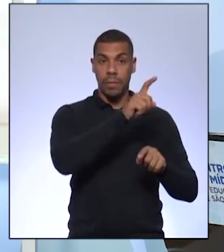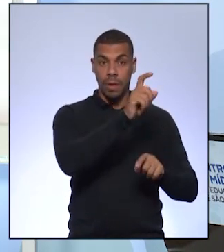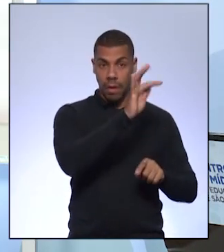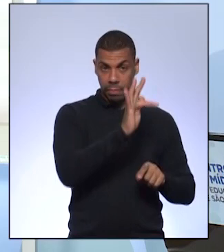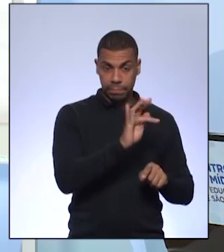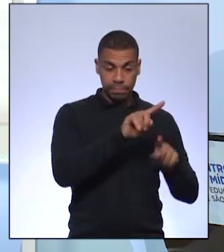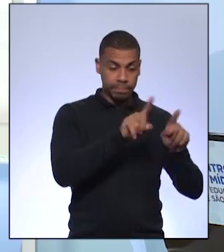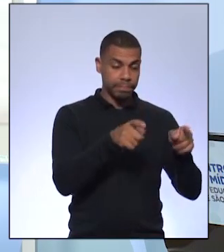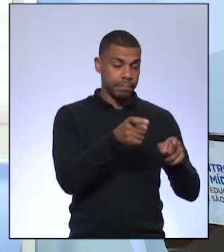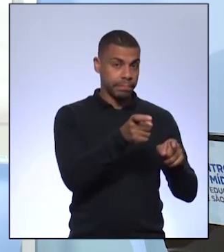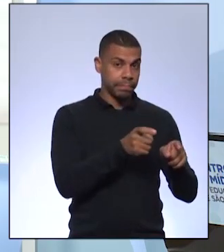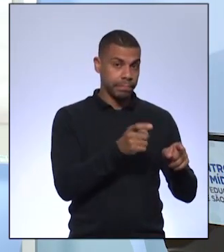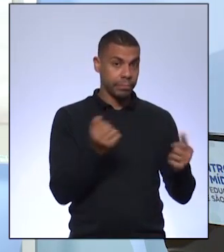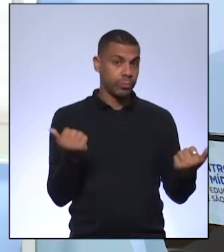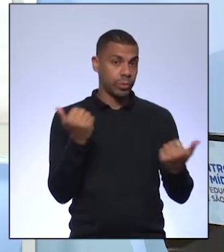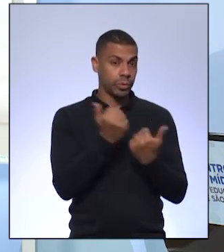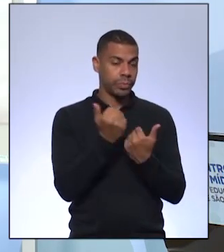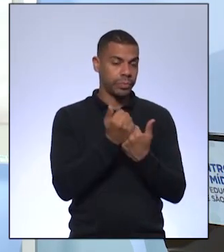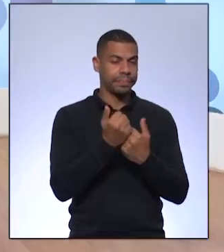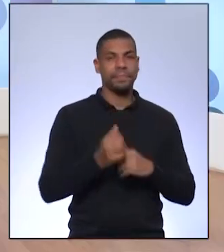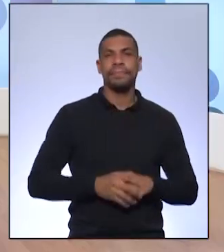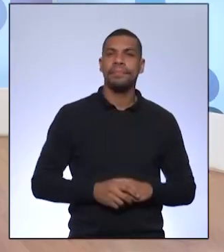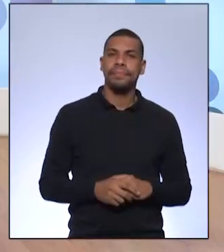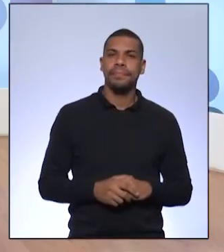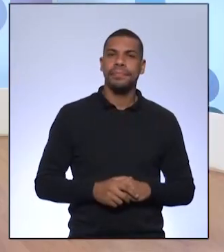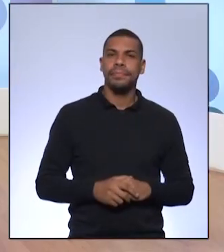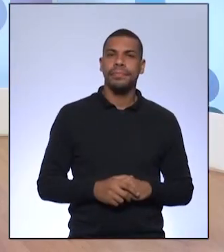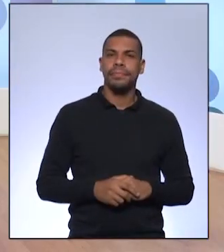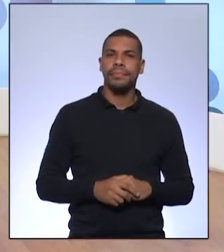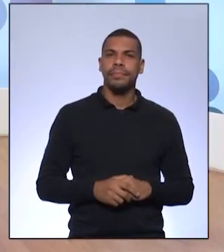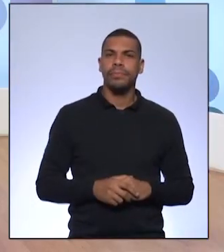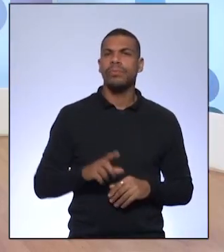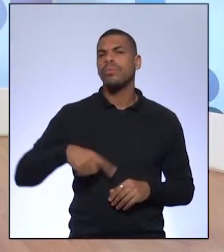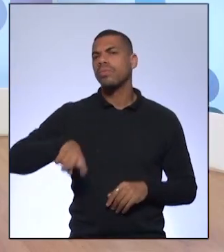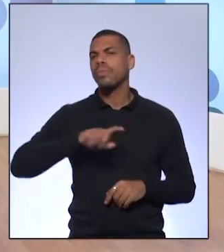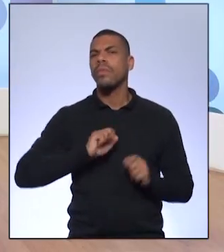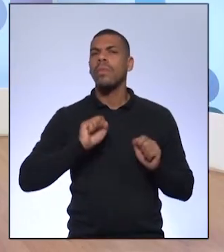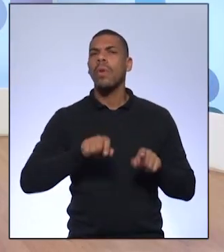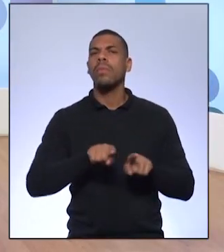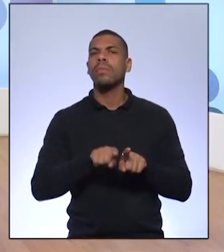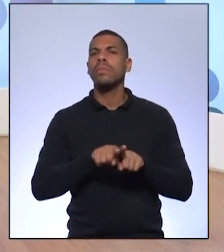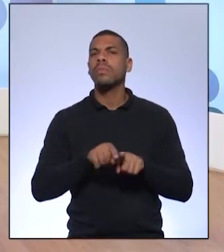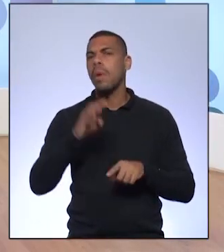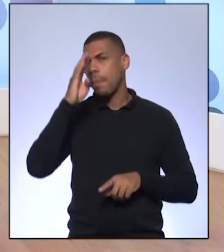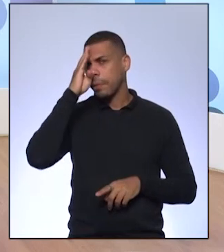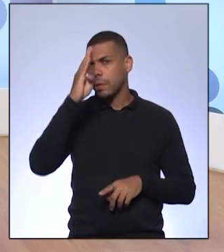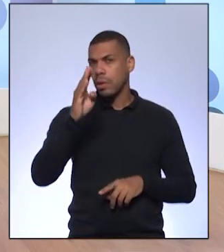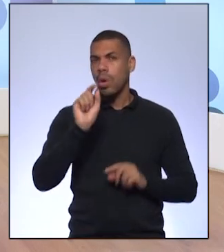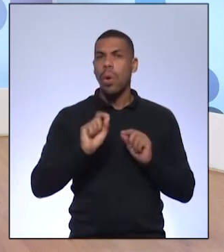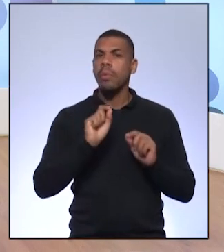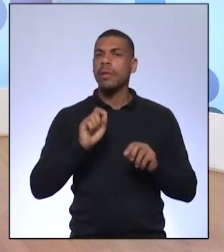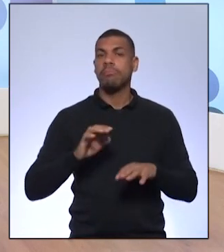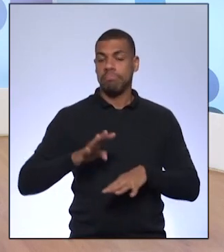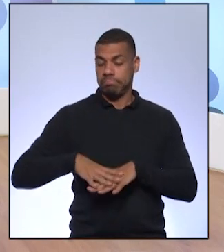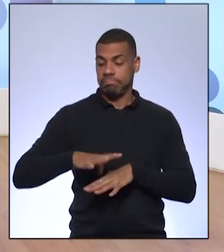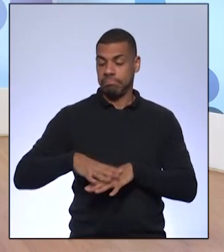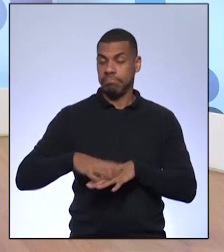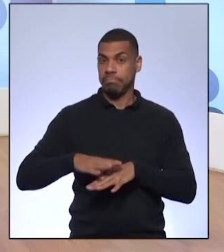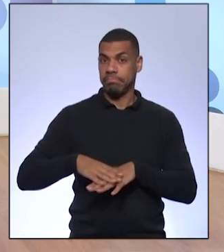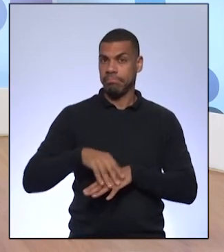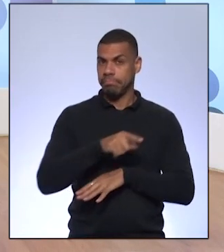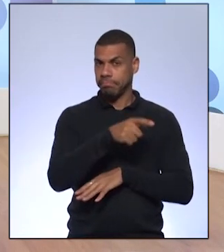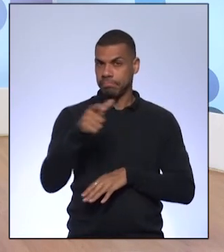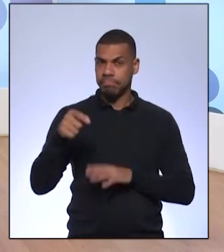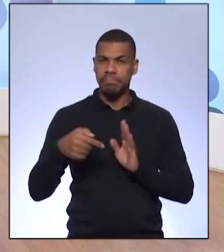vai ser substituído. É isso? Isso mesmo, né? E nós utilizamos principalmente os matemáticos, né? Se vocês